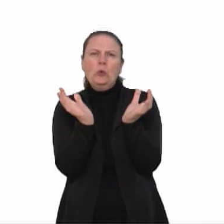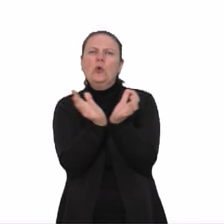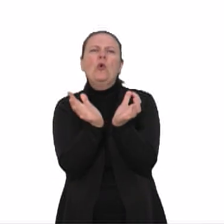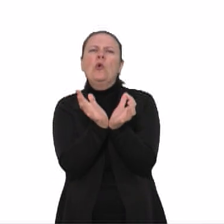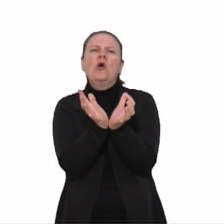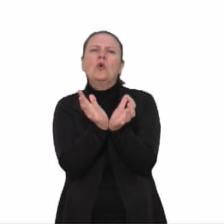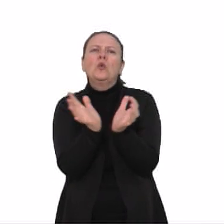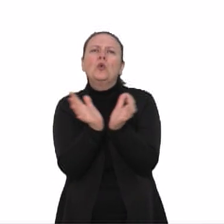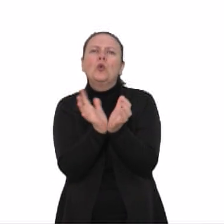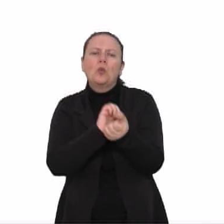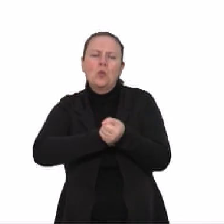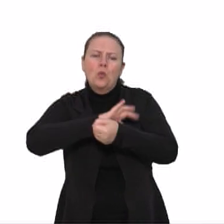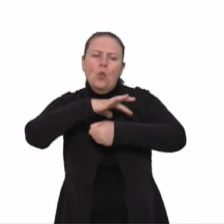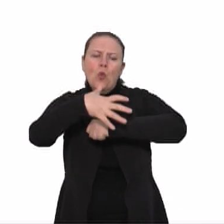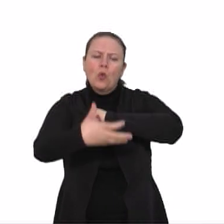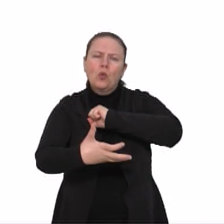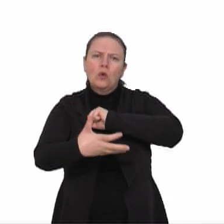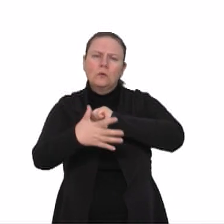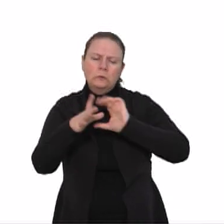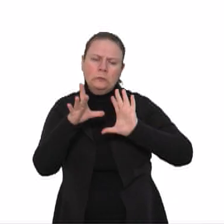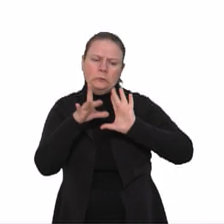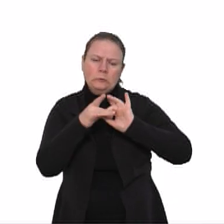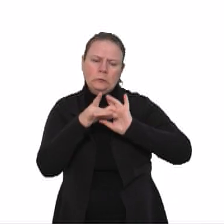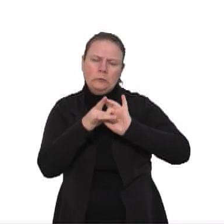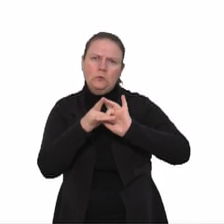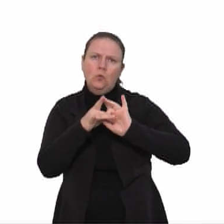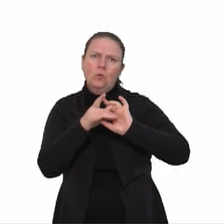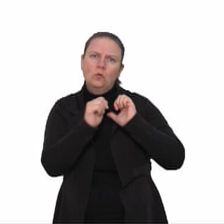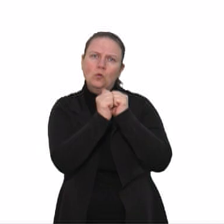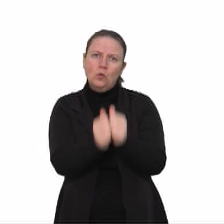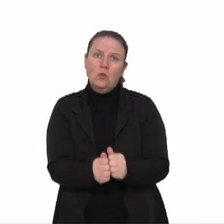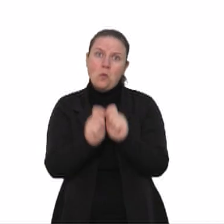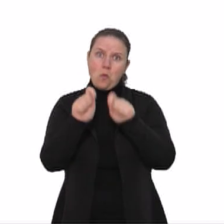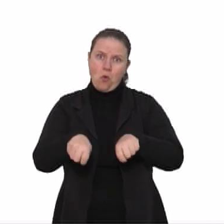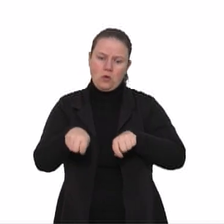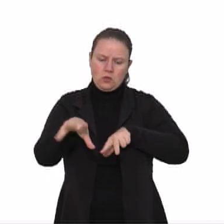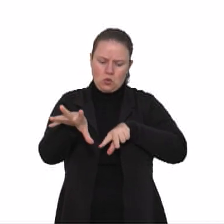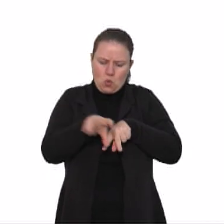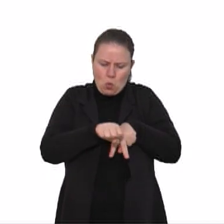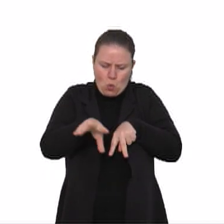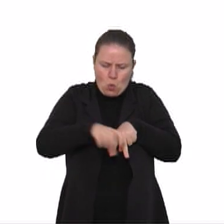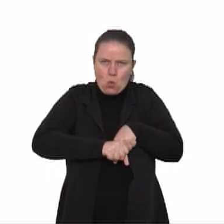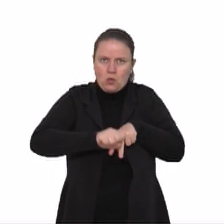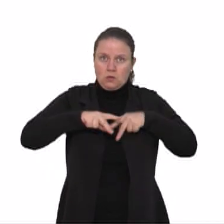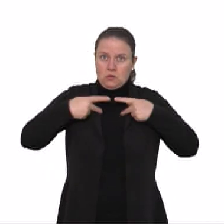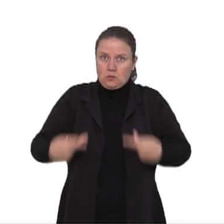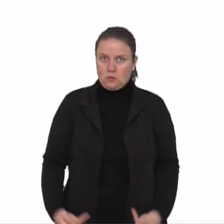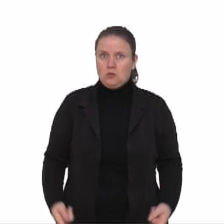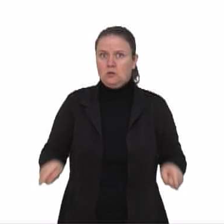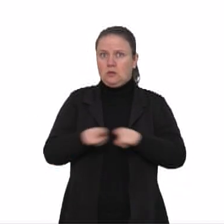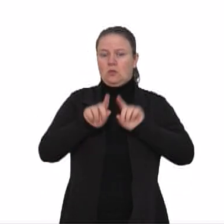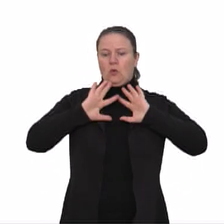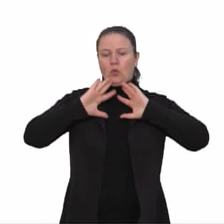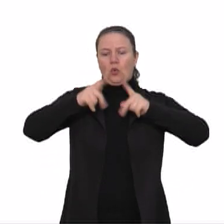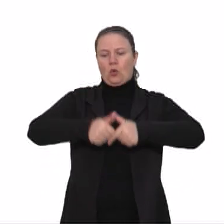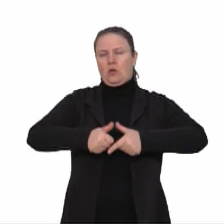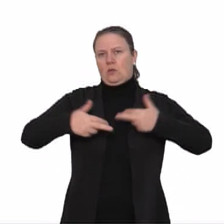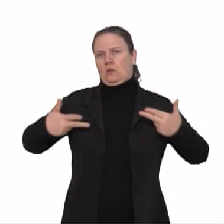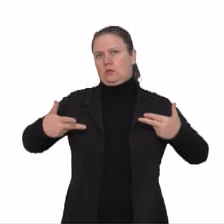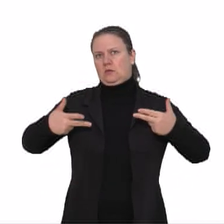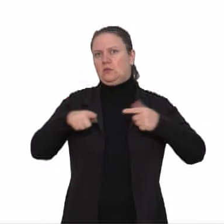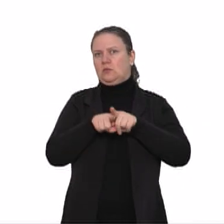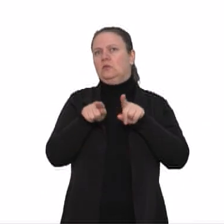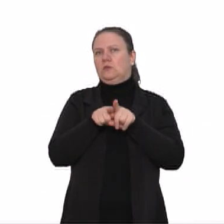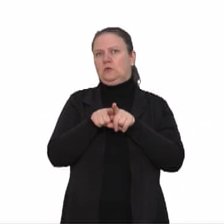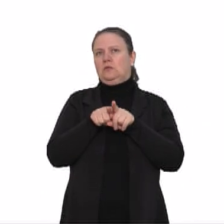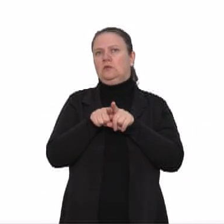podem causar infecções respiratórias em seres humanos e animais. A palavra em negrito, que